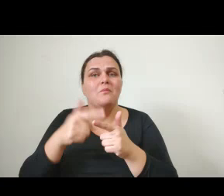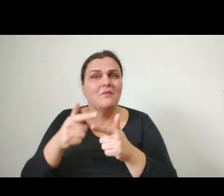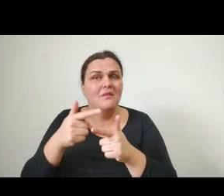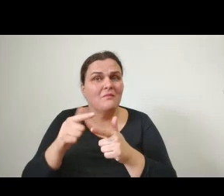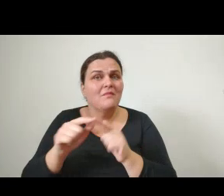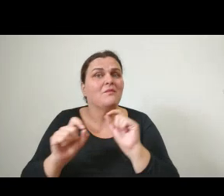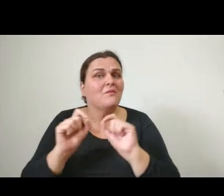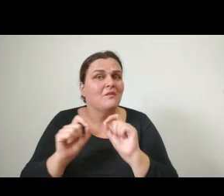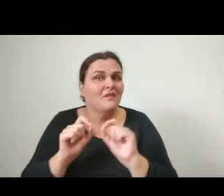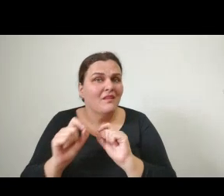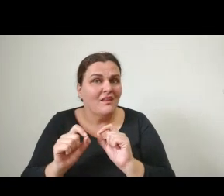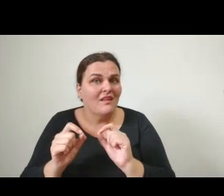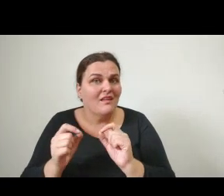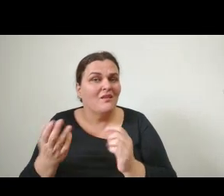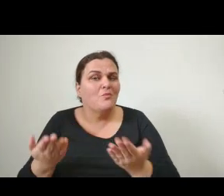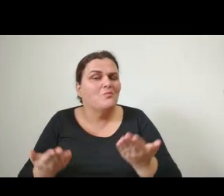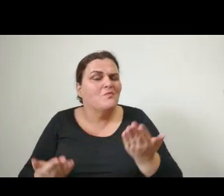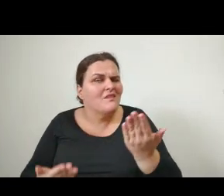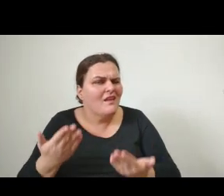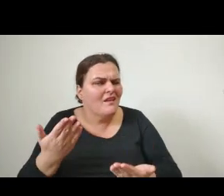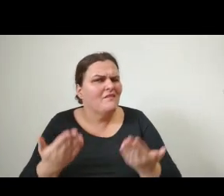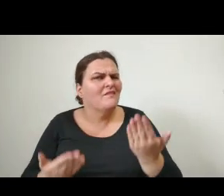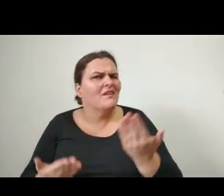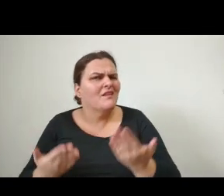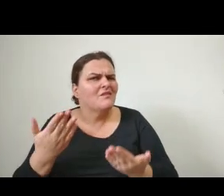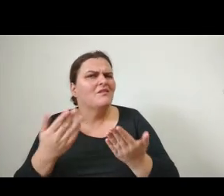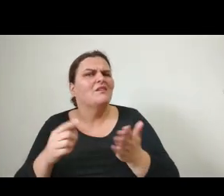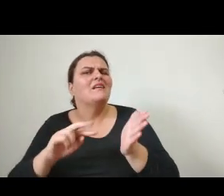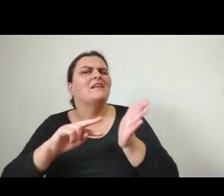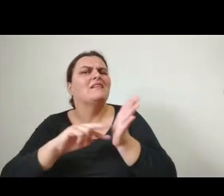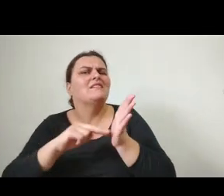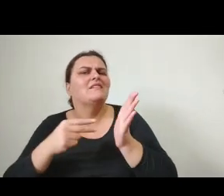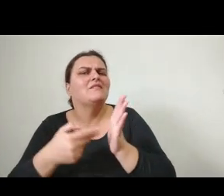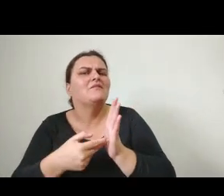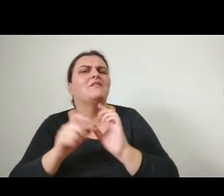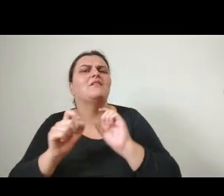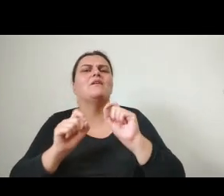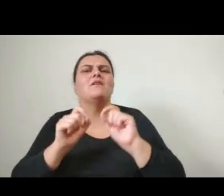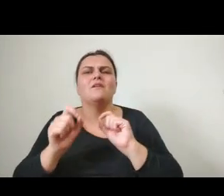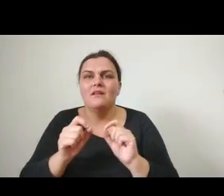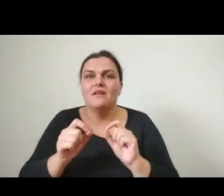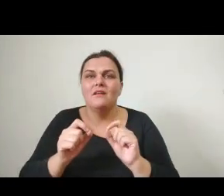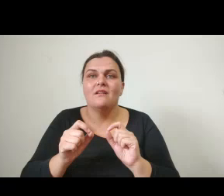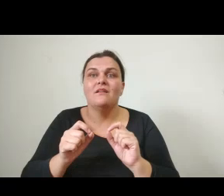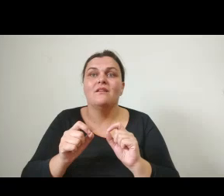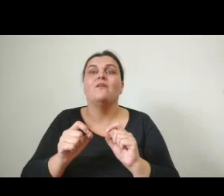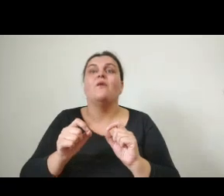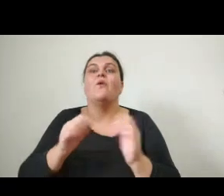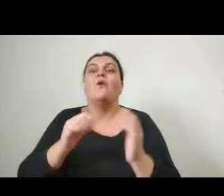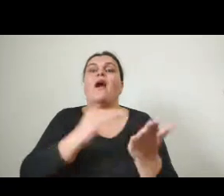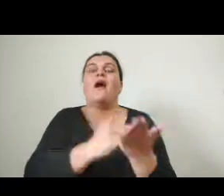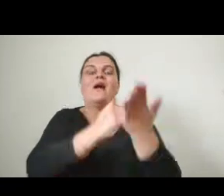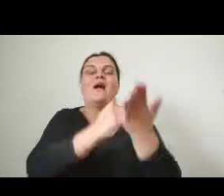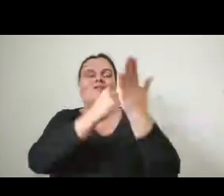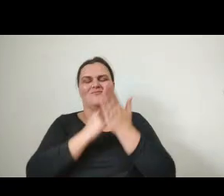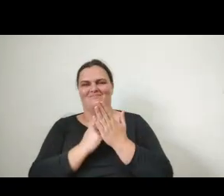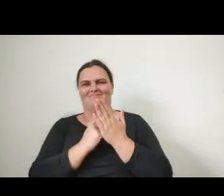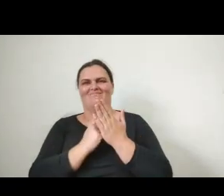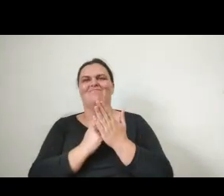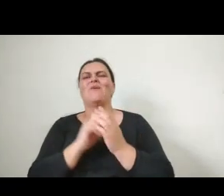Serviços ecossistêmicos que são serviços prestados pela natureza para o ser humano, benefícios que a natureza,